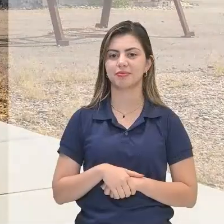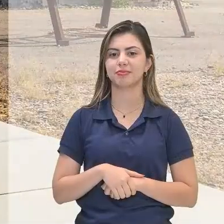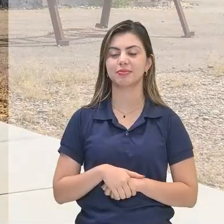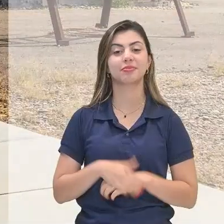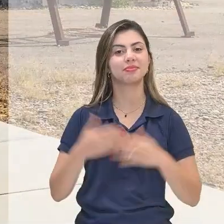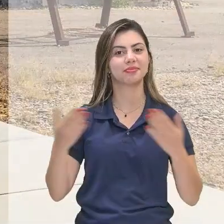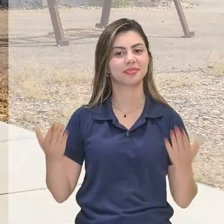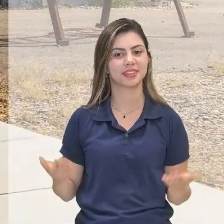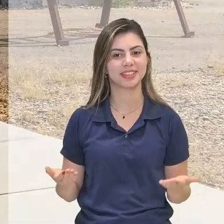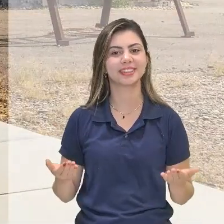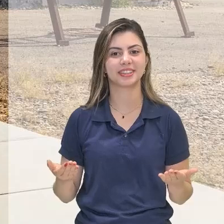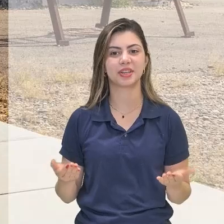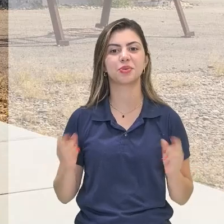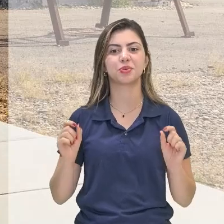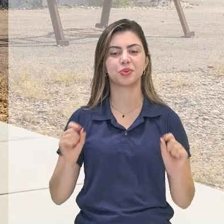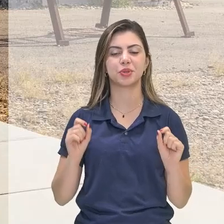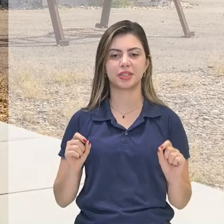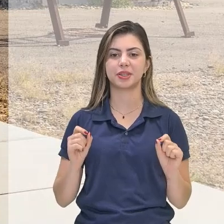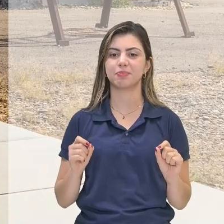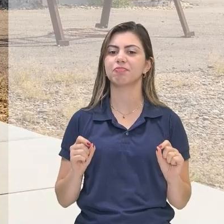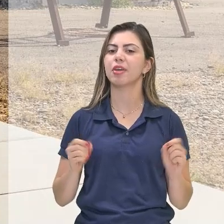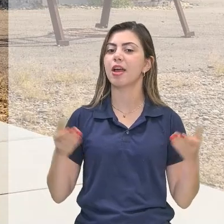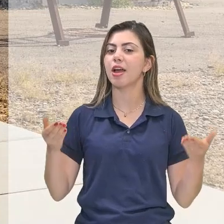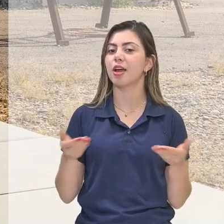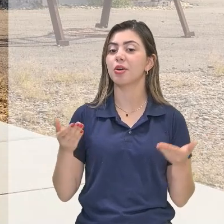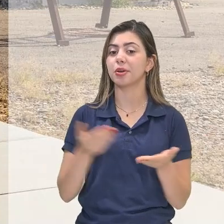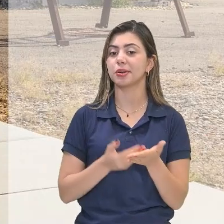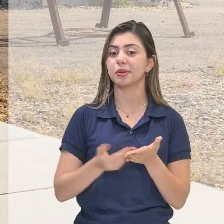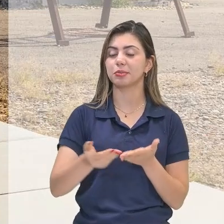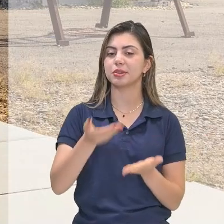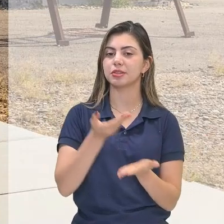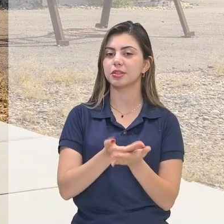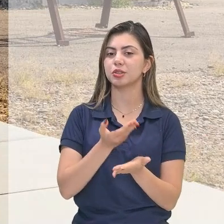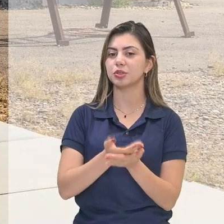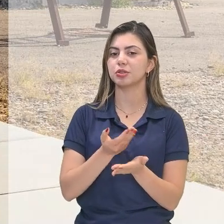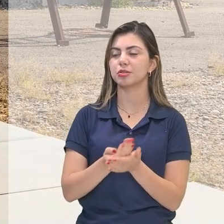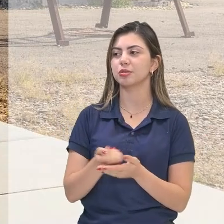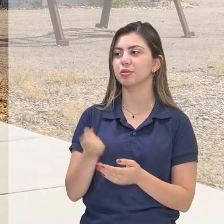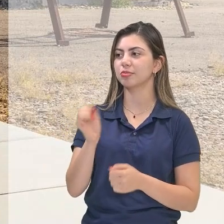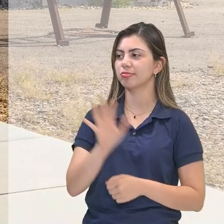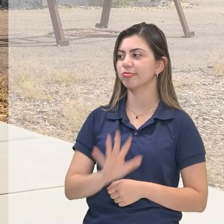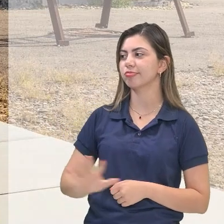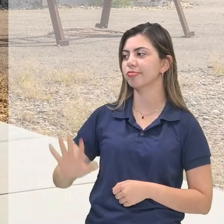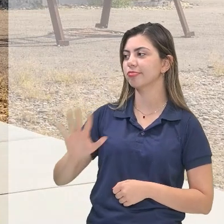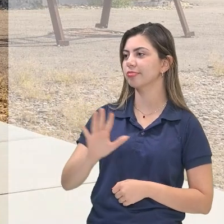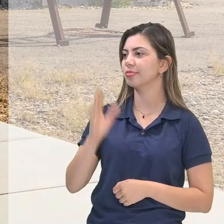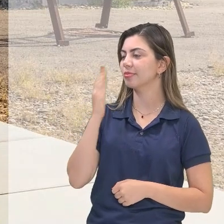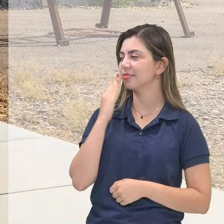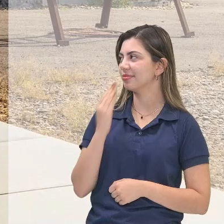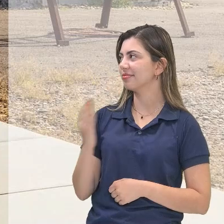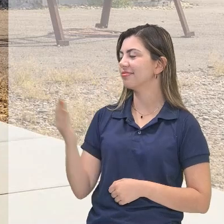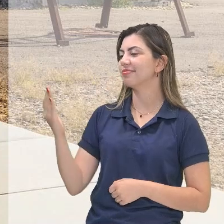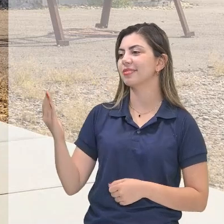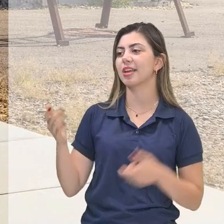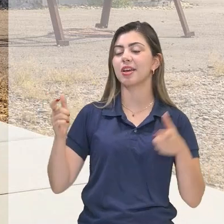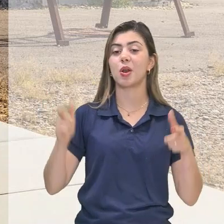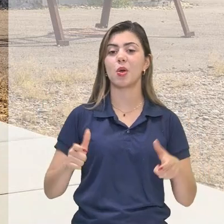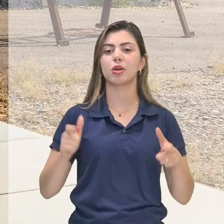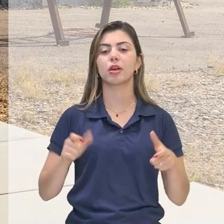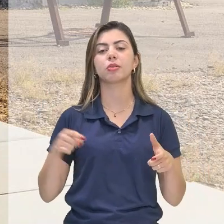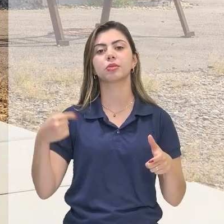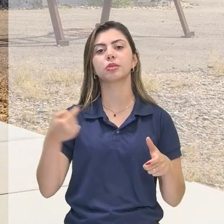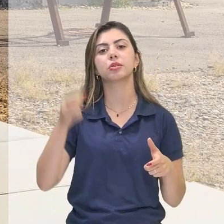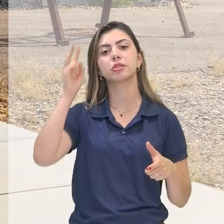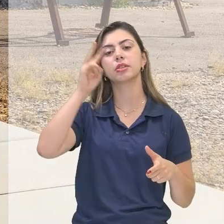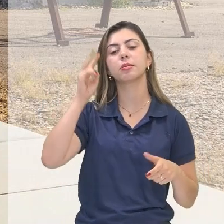Muito bem, pessoal, olha só, né? Começamos a nossa aula nesse ambiente aqui, nessa subestação, para relembrar vocês